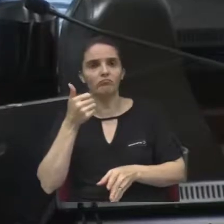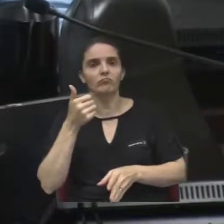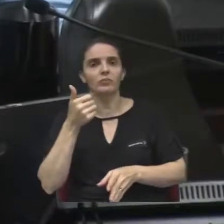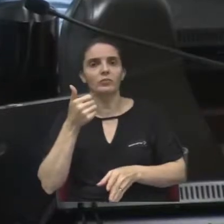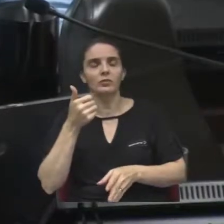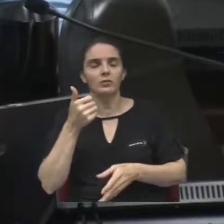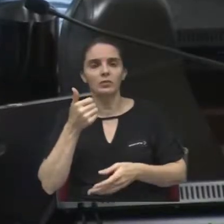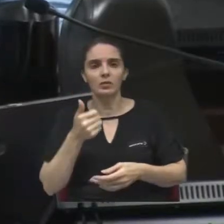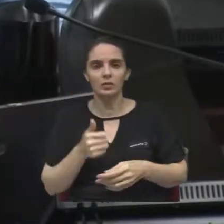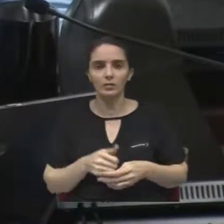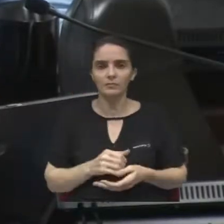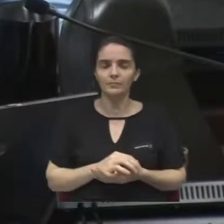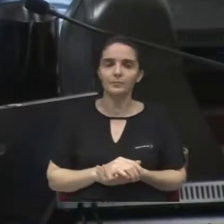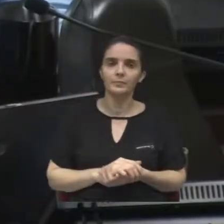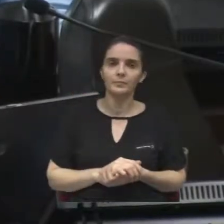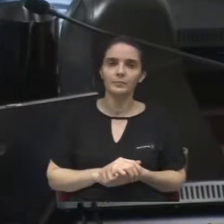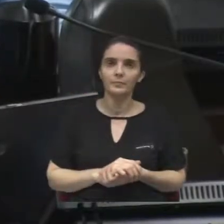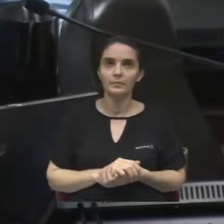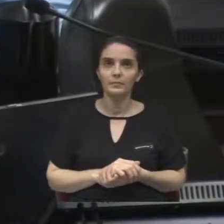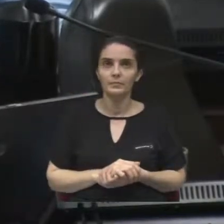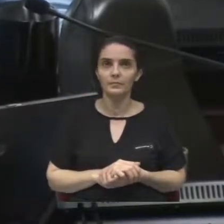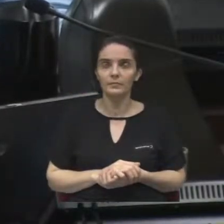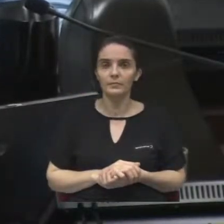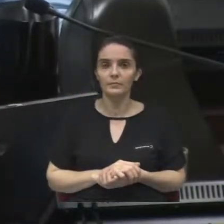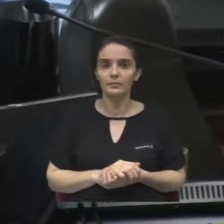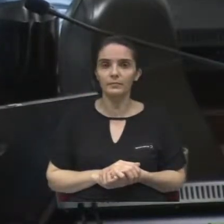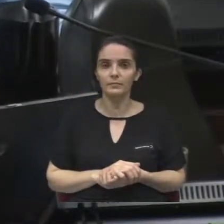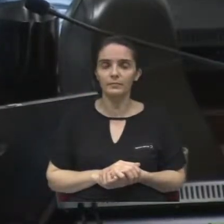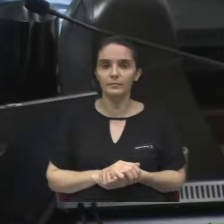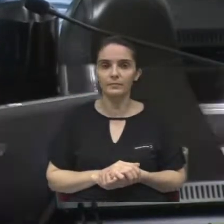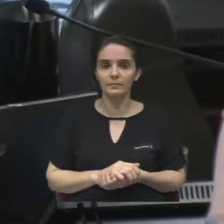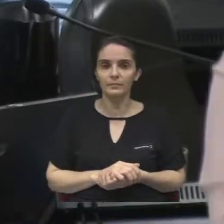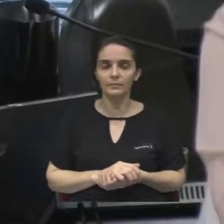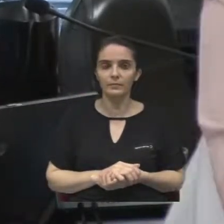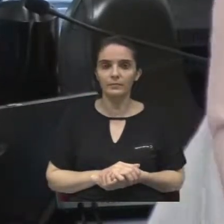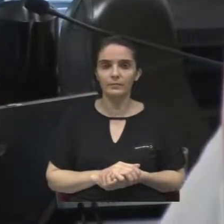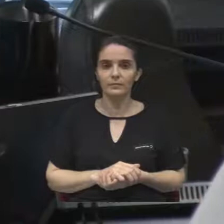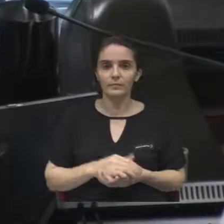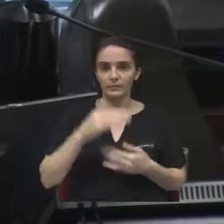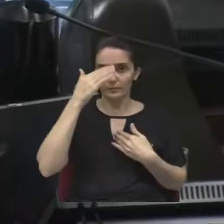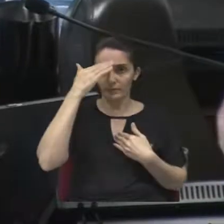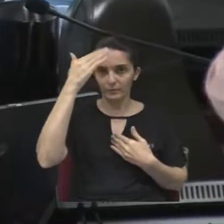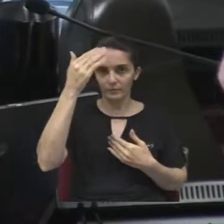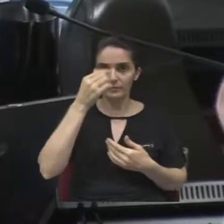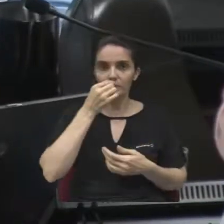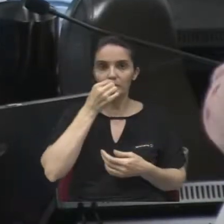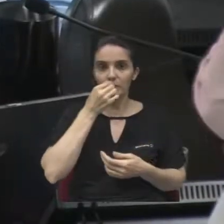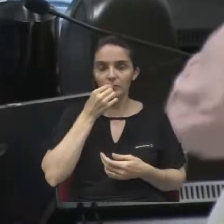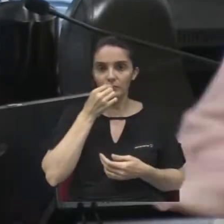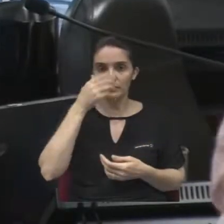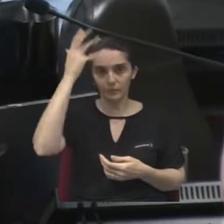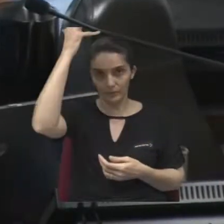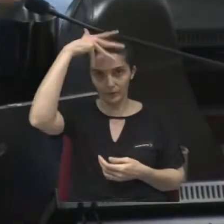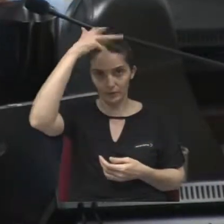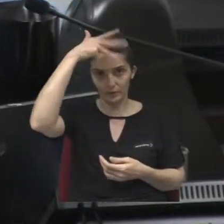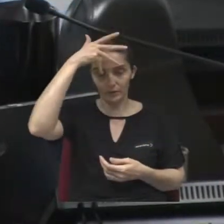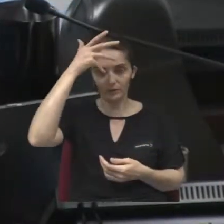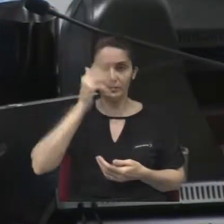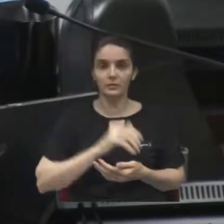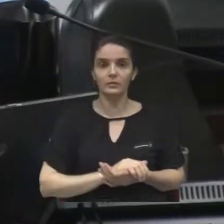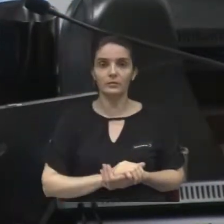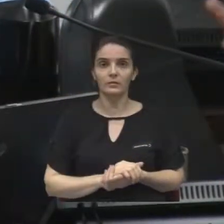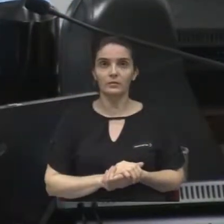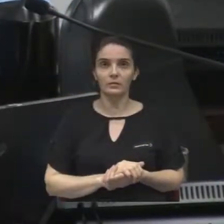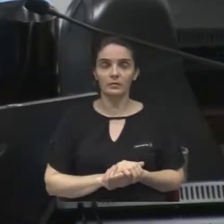essa questão. A vereadora deseja uma parte, sim? Desejo, sim. Muito obrigada, vereador Estevão. Como eu já falei, então, preciso